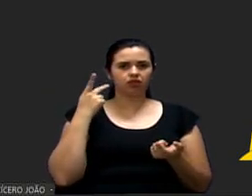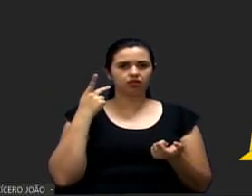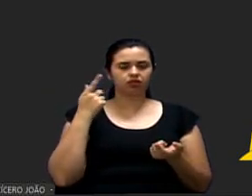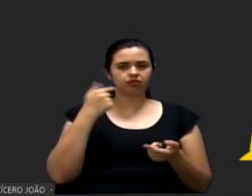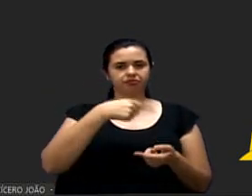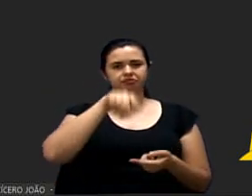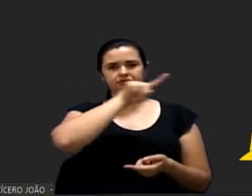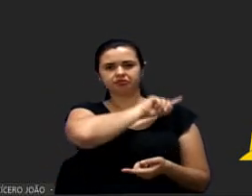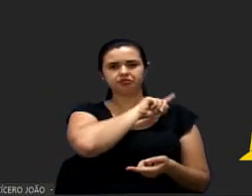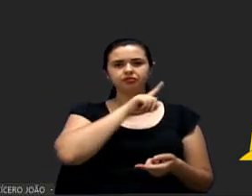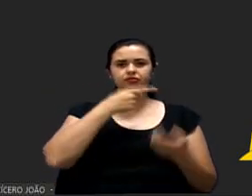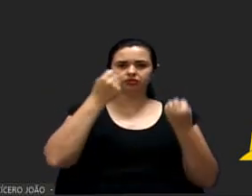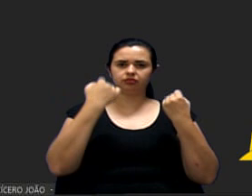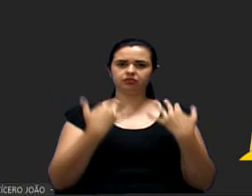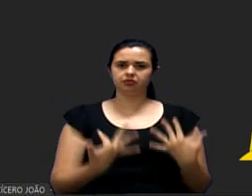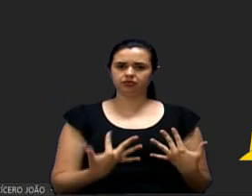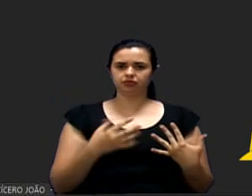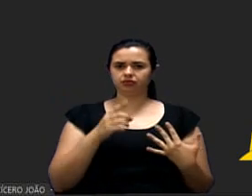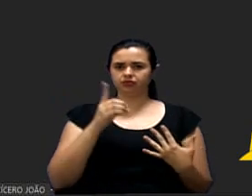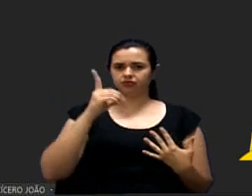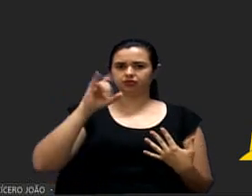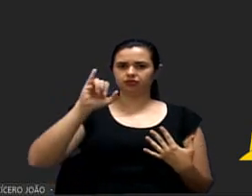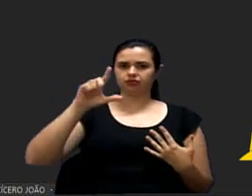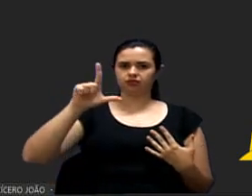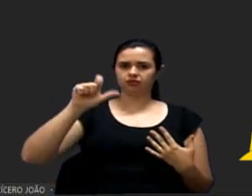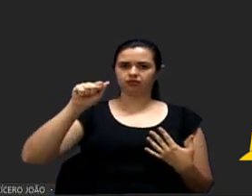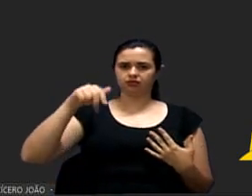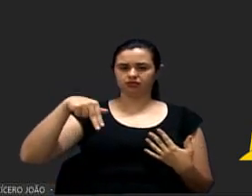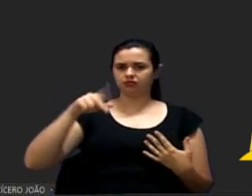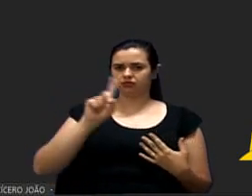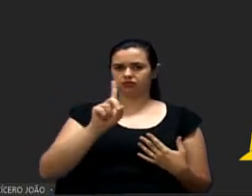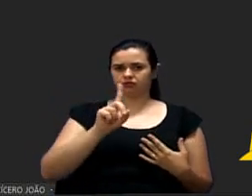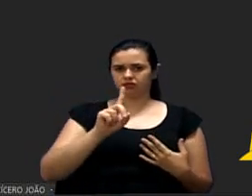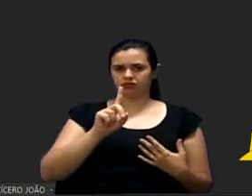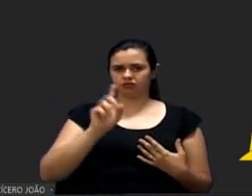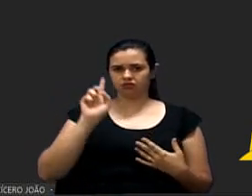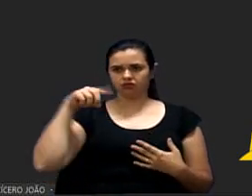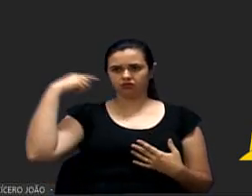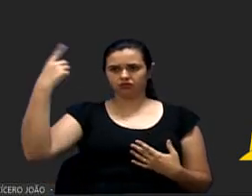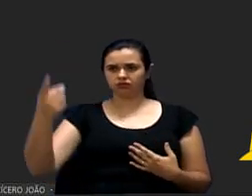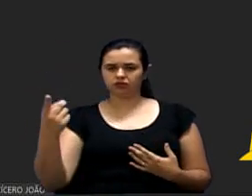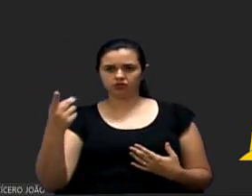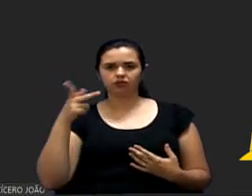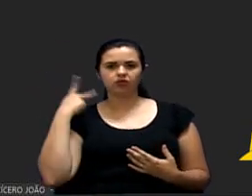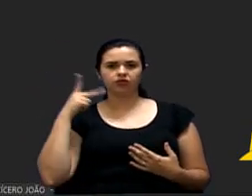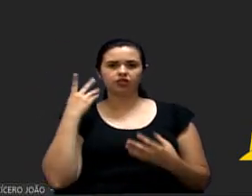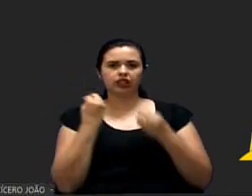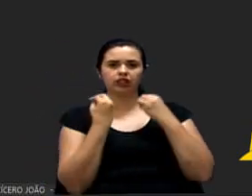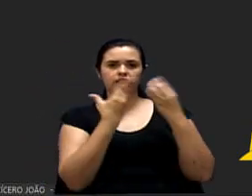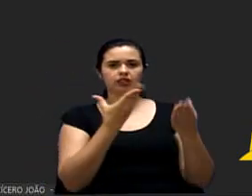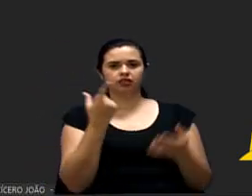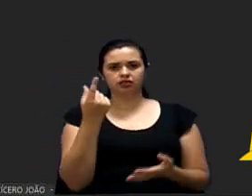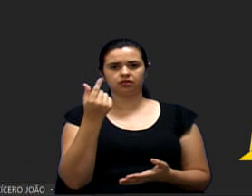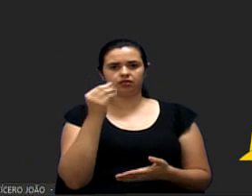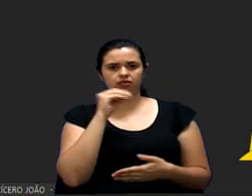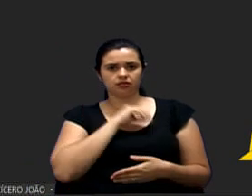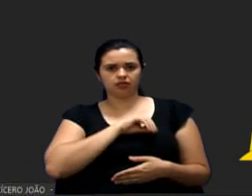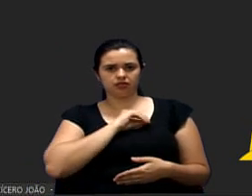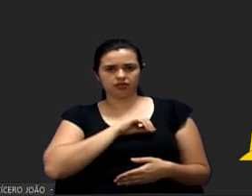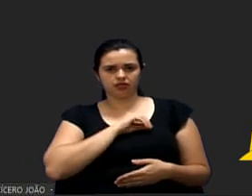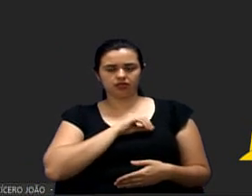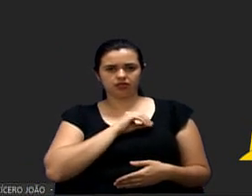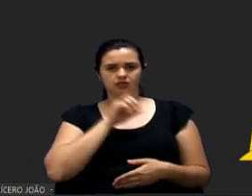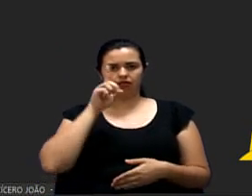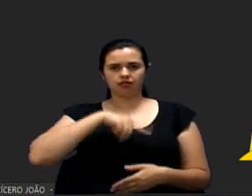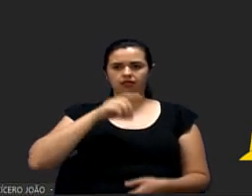não o vereador Dila, onde um vereador que doa salário, que eu conheço na Câmara, se chama Cícero João,